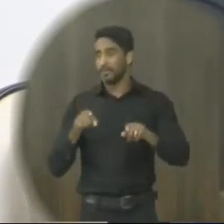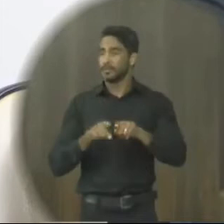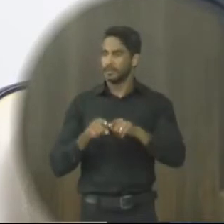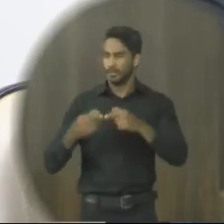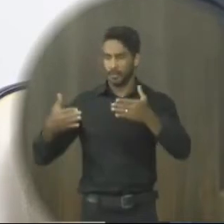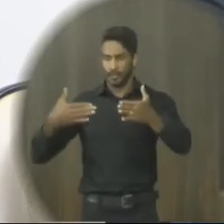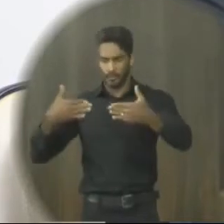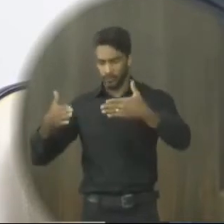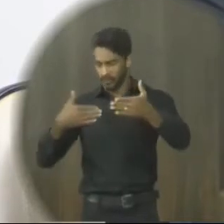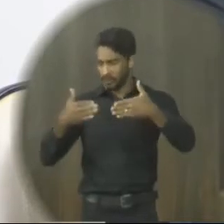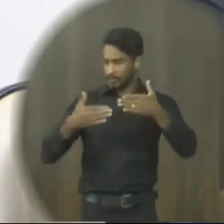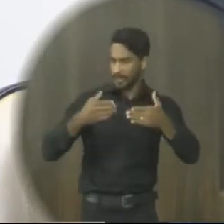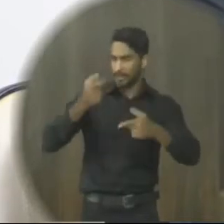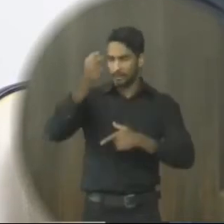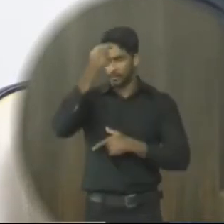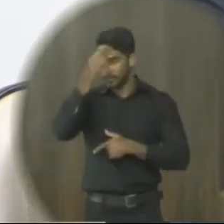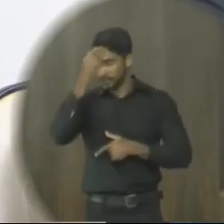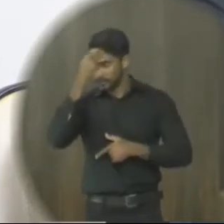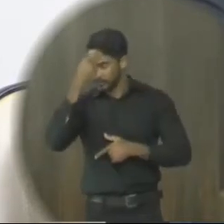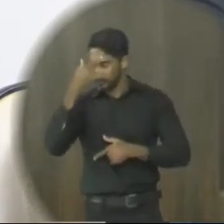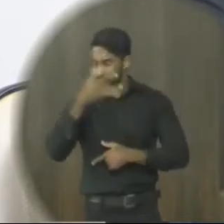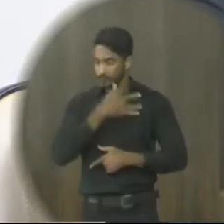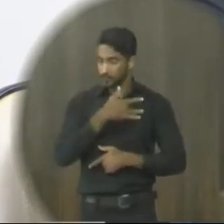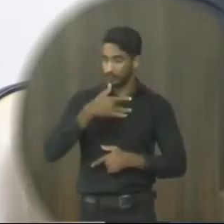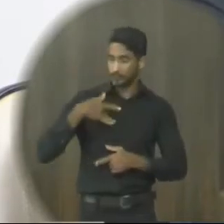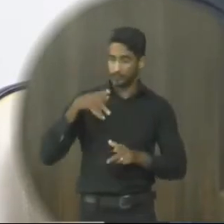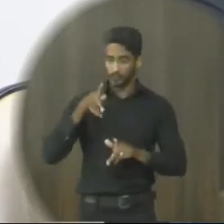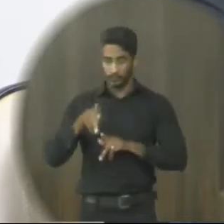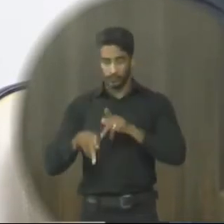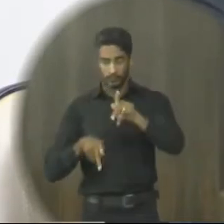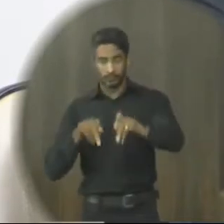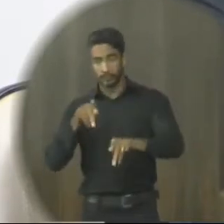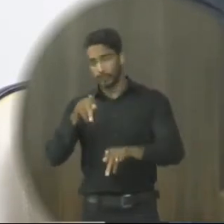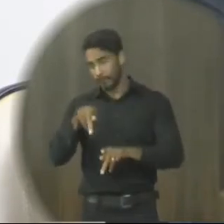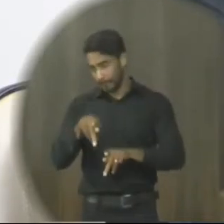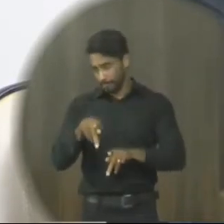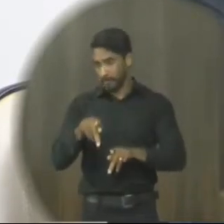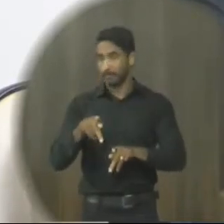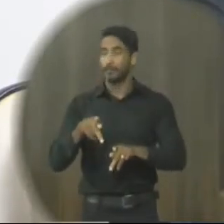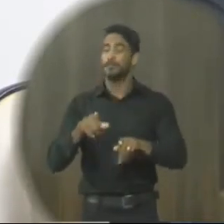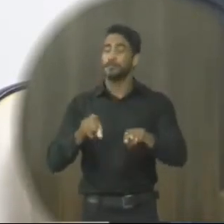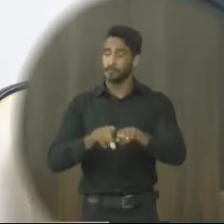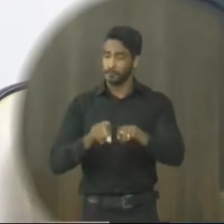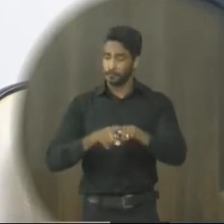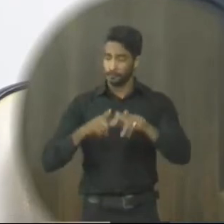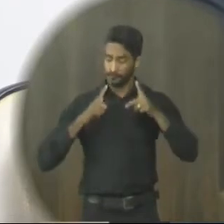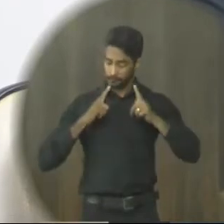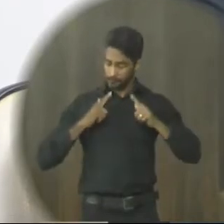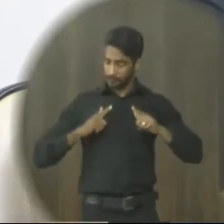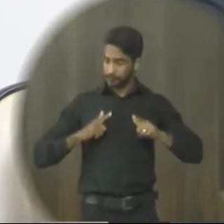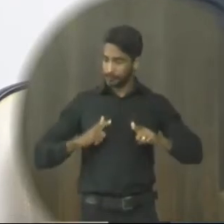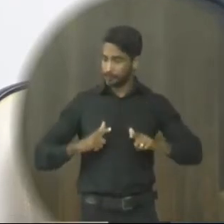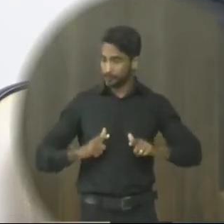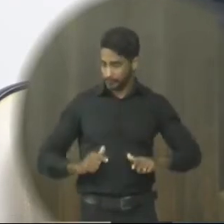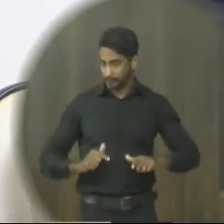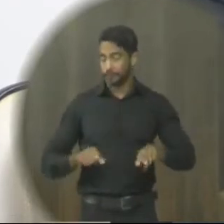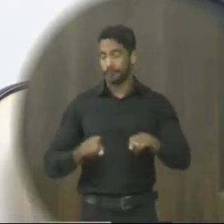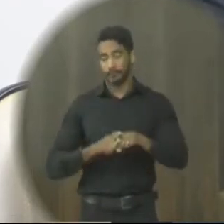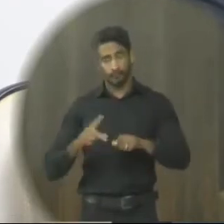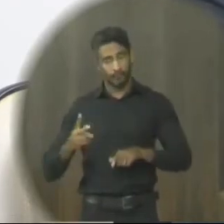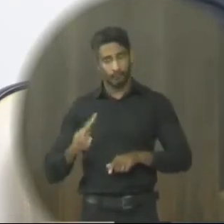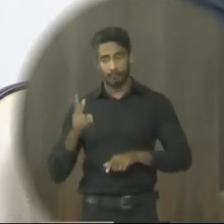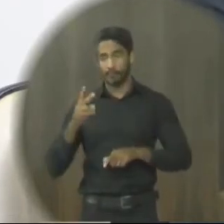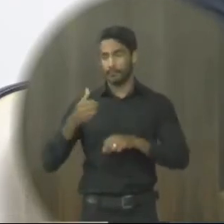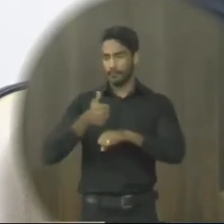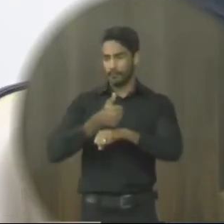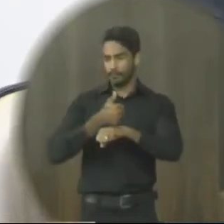debates, conscientização sobre a saúde pública e higiene pessoal, e principal, valorizar o profissional da